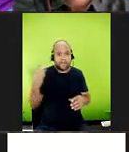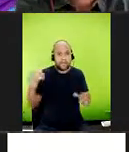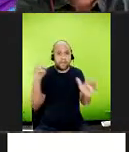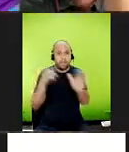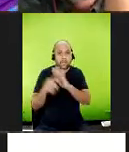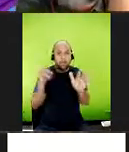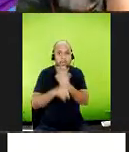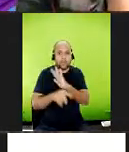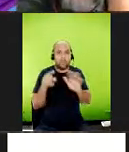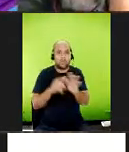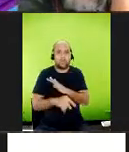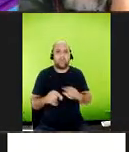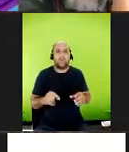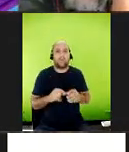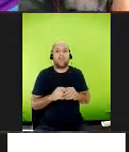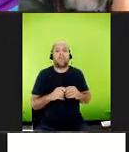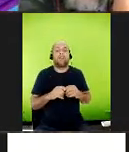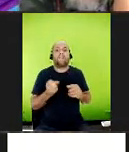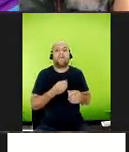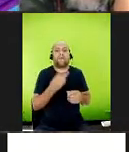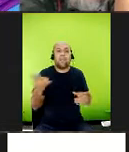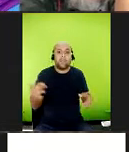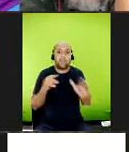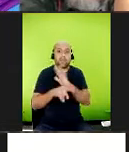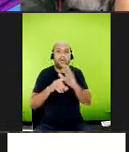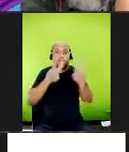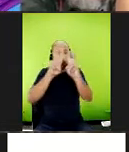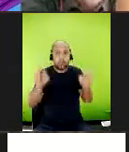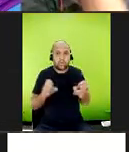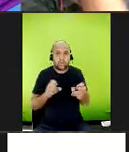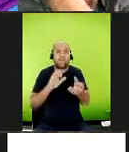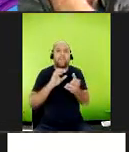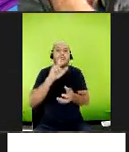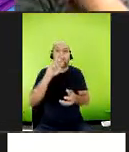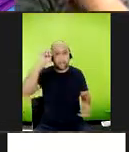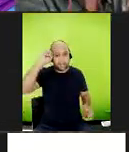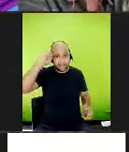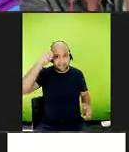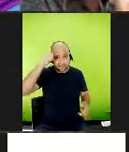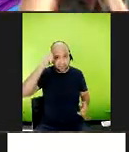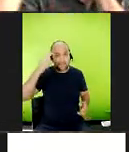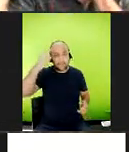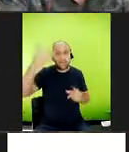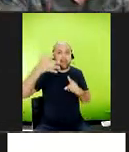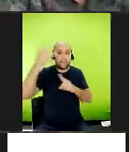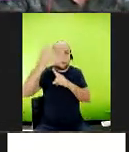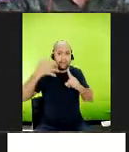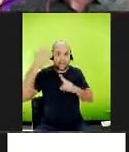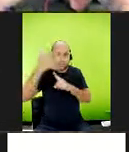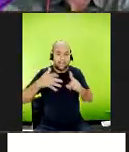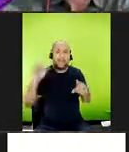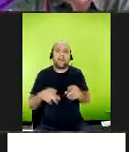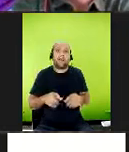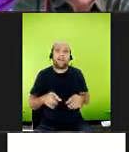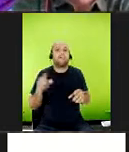mento sobre racismo monte de é eu acho a ideia da palestra é realmente trazer questionamentos e reflexões